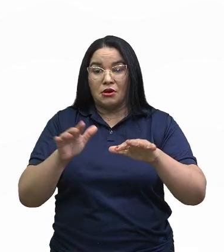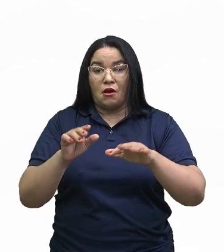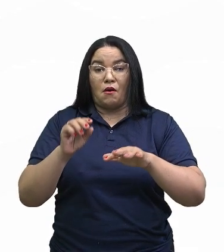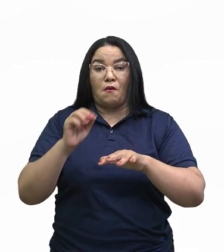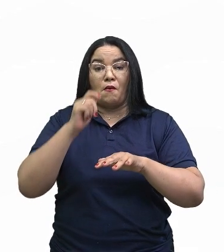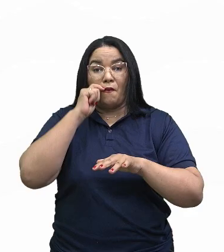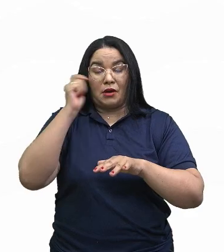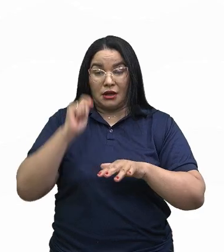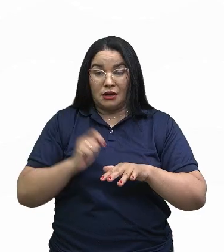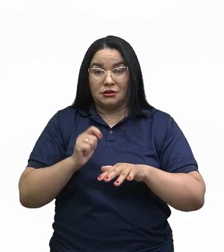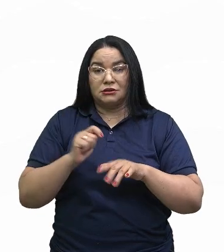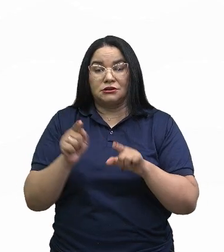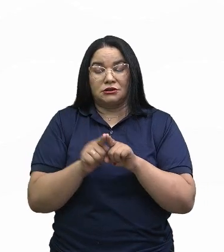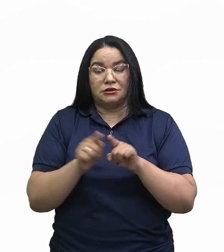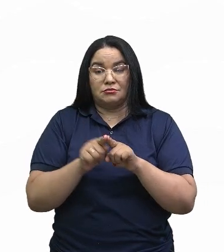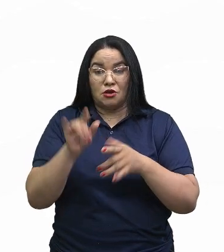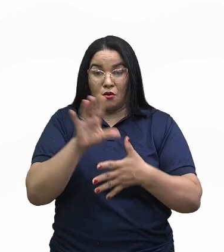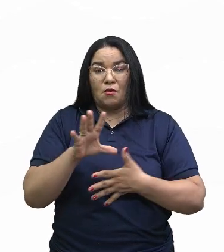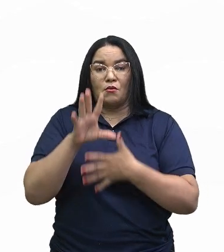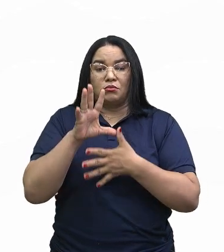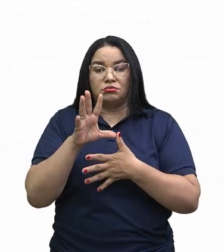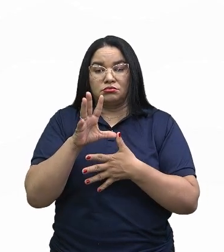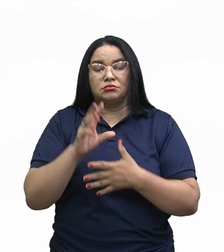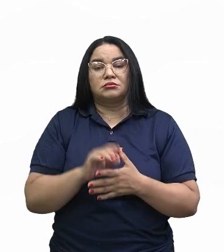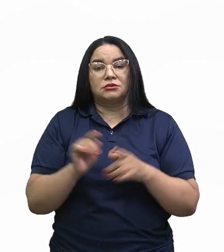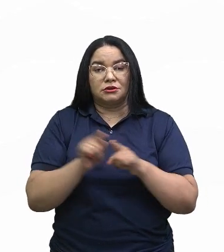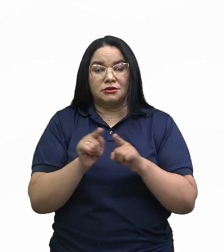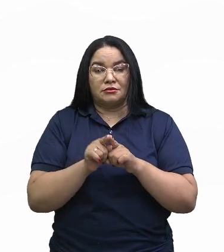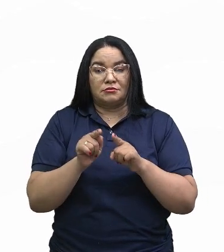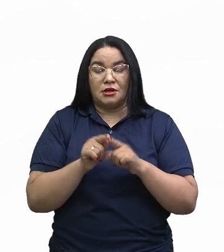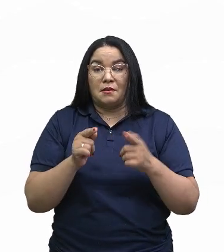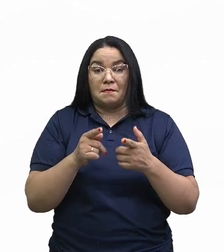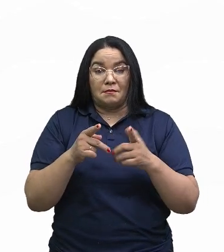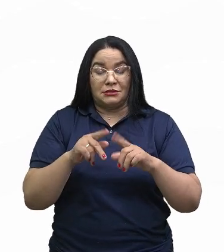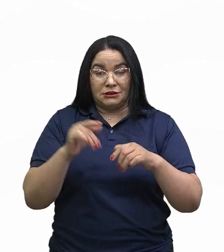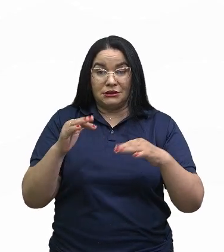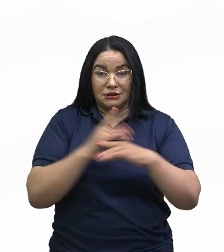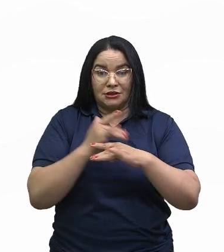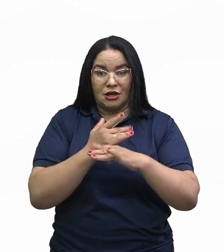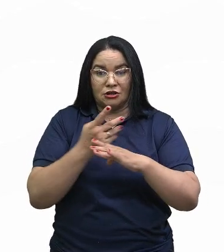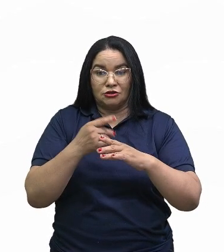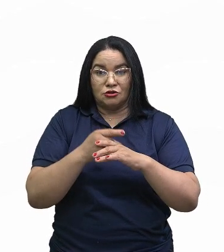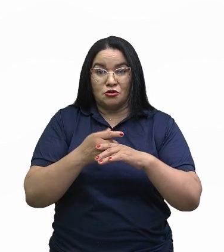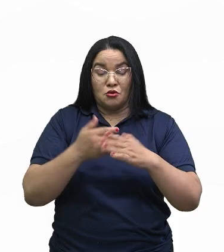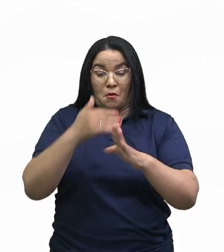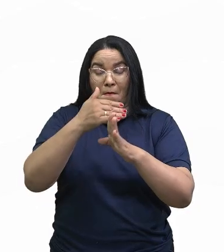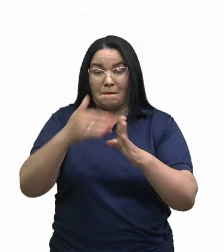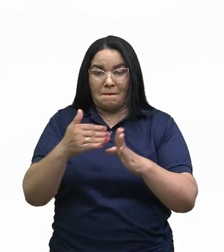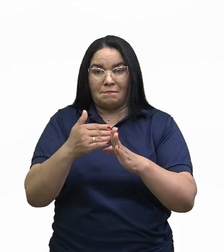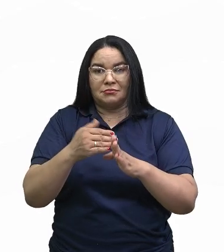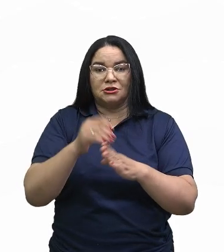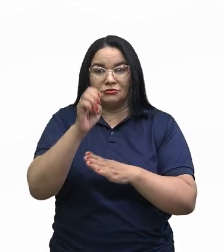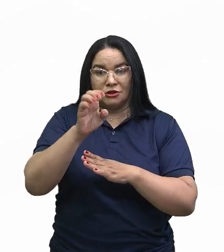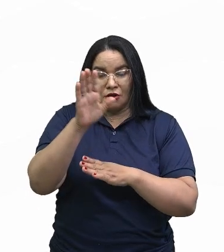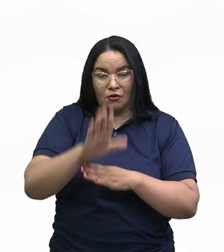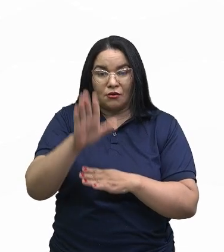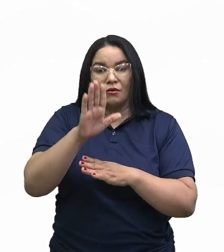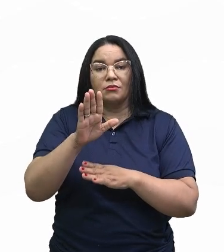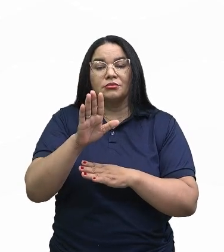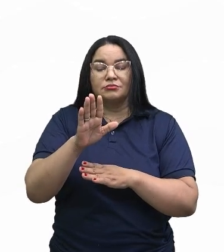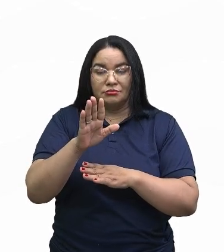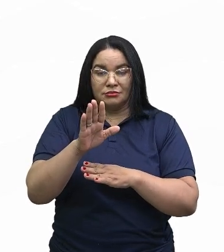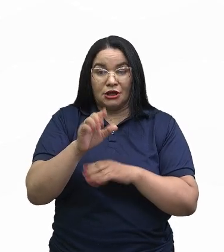Europa. Então, note que Chernobyl está ali no meio da Europa. E aí acabou espalhando, né,